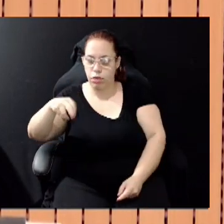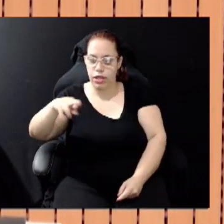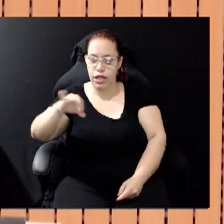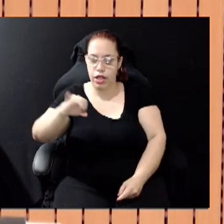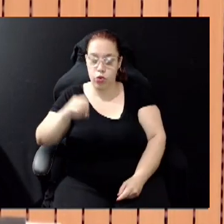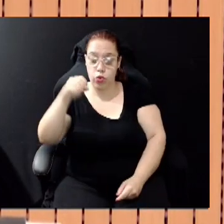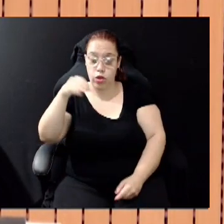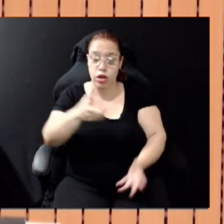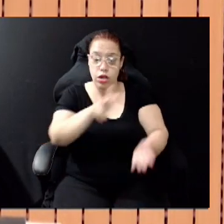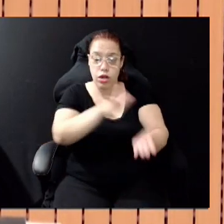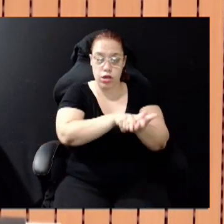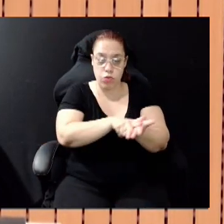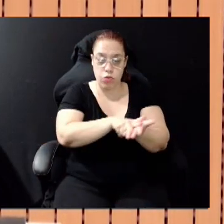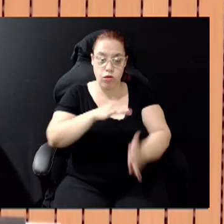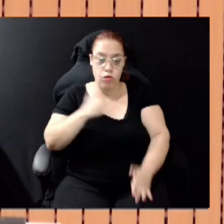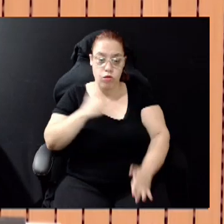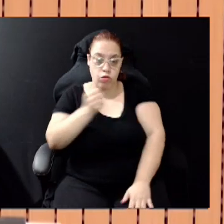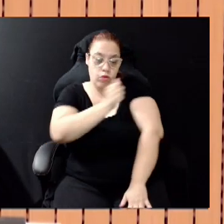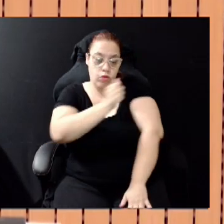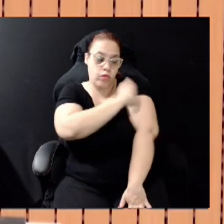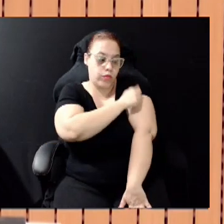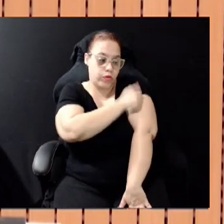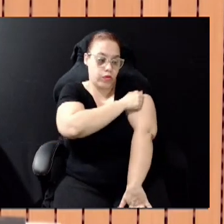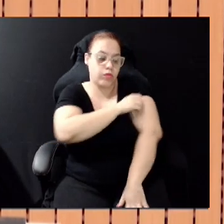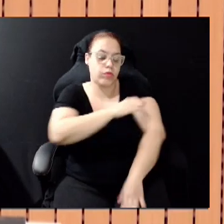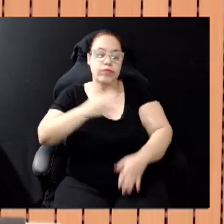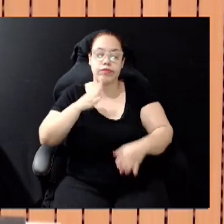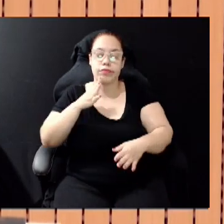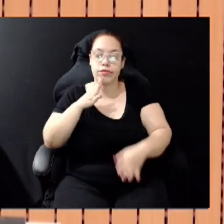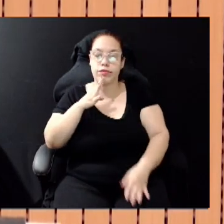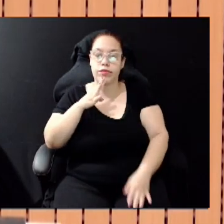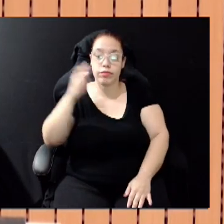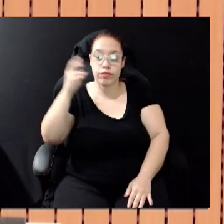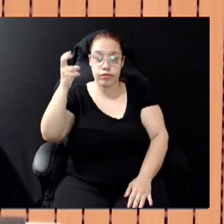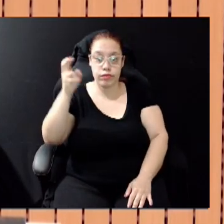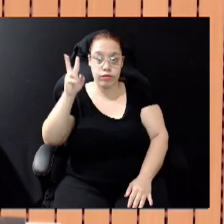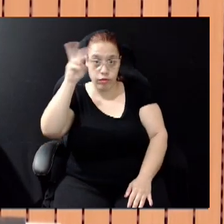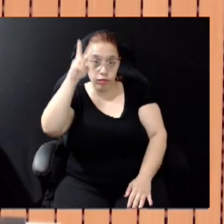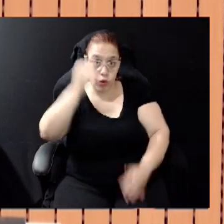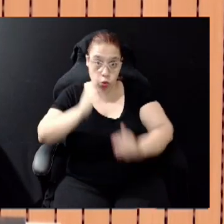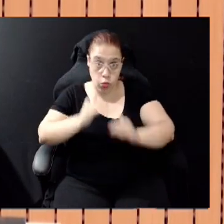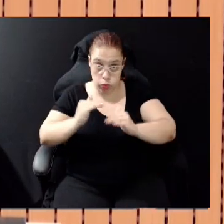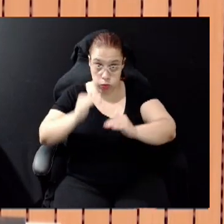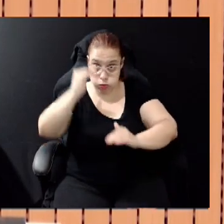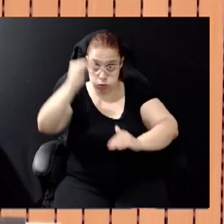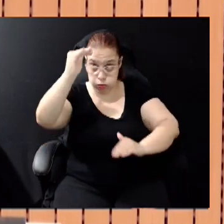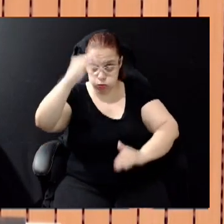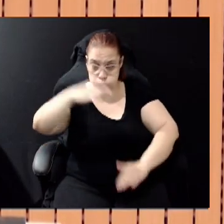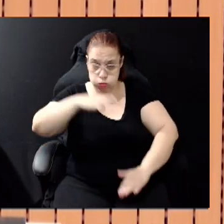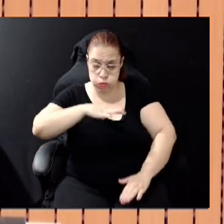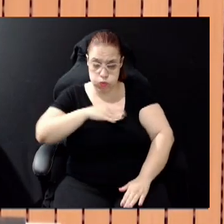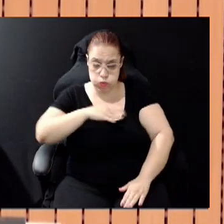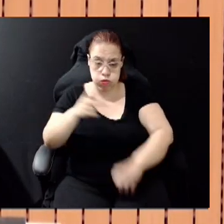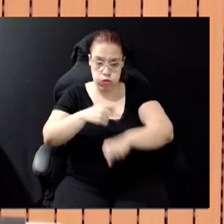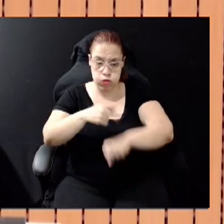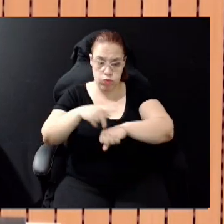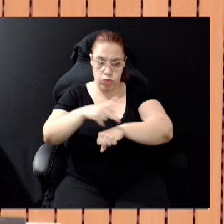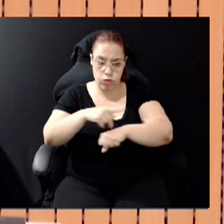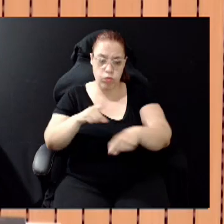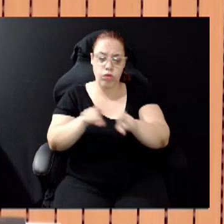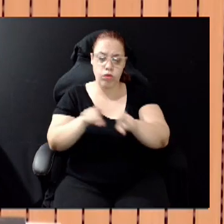enterradas, contam a história de quem ajudou a desenvolver o nosso município e o nosso país. É também uma forma de